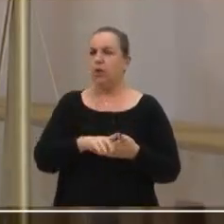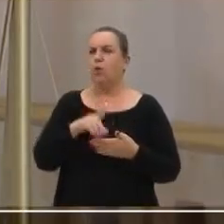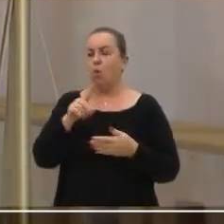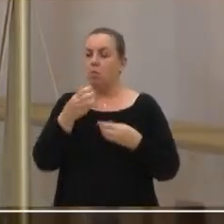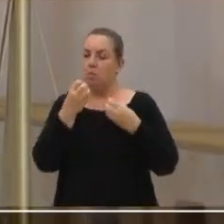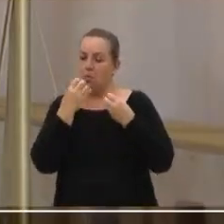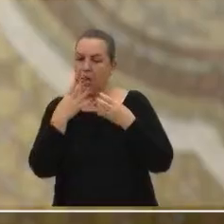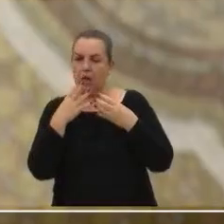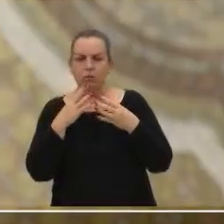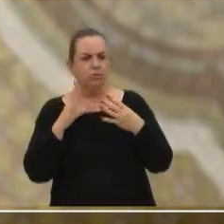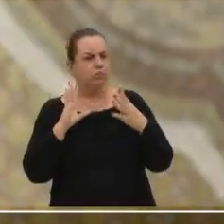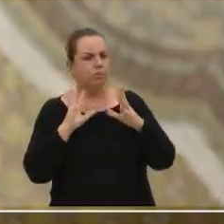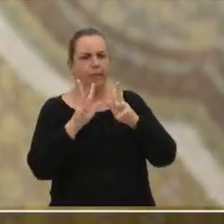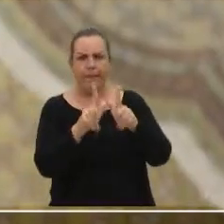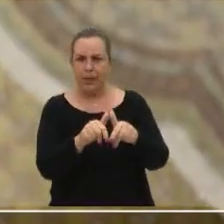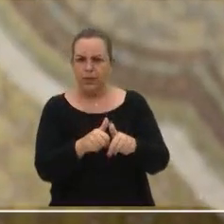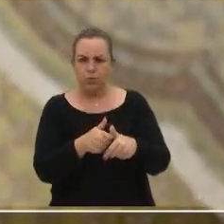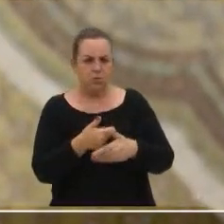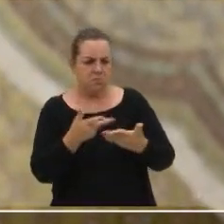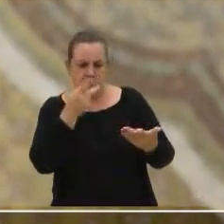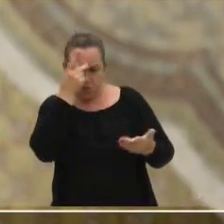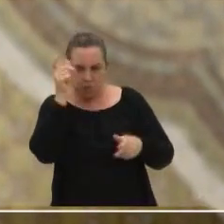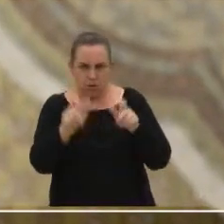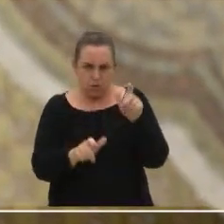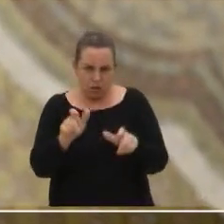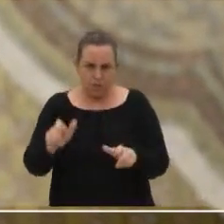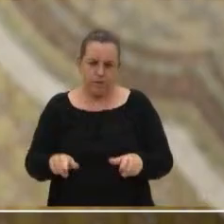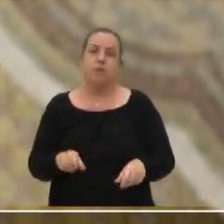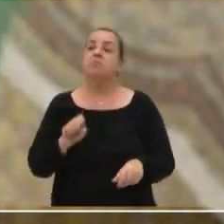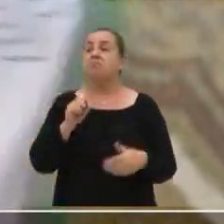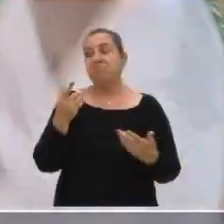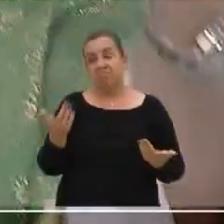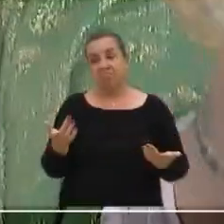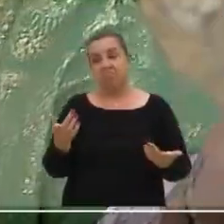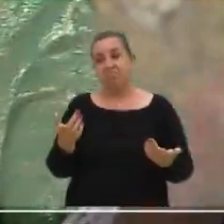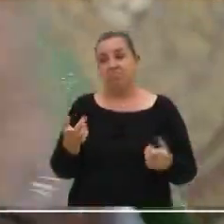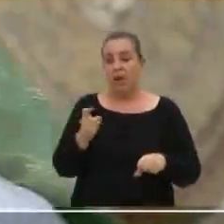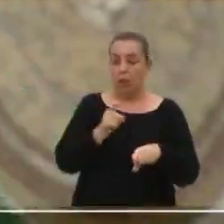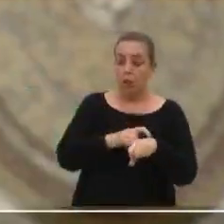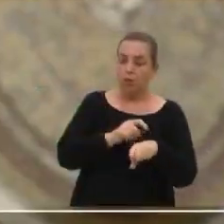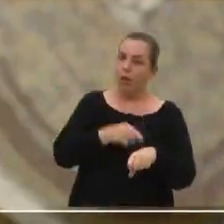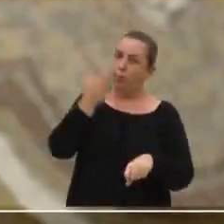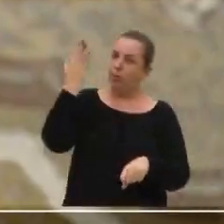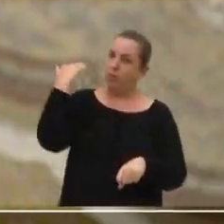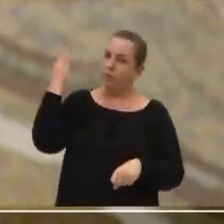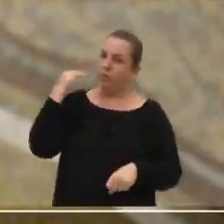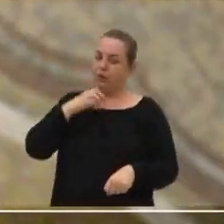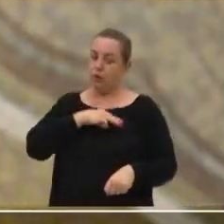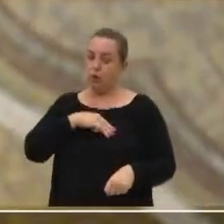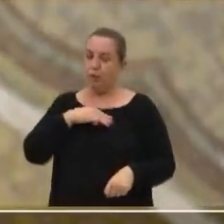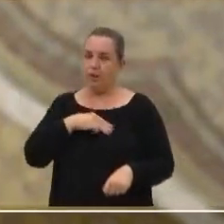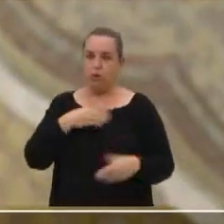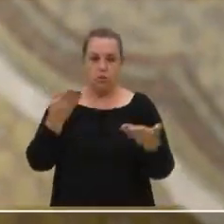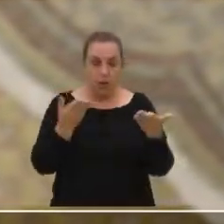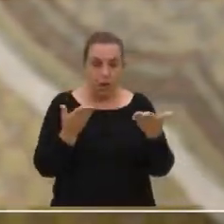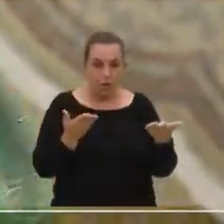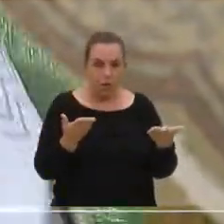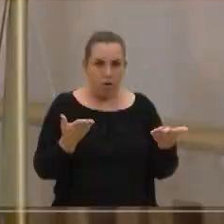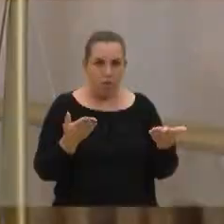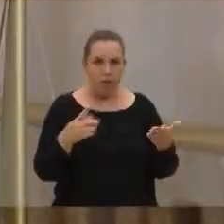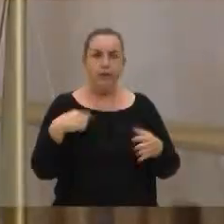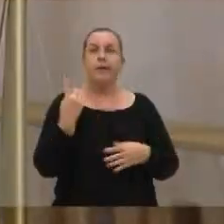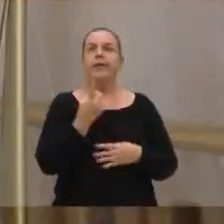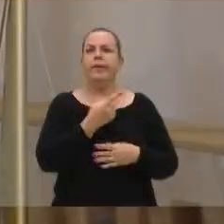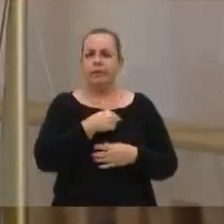bem comum? Seja no tempo de Mateus e no nosso tempo,